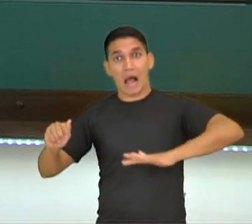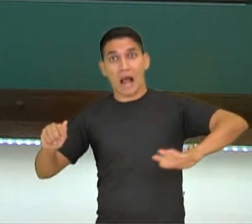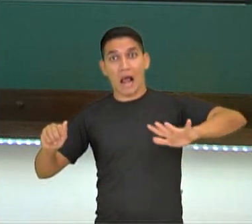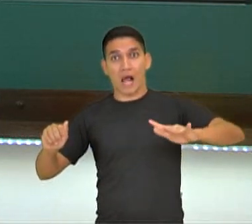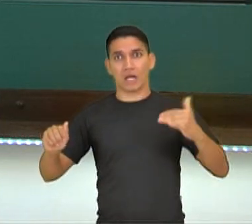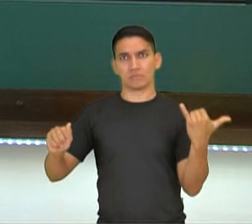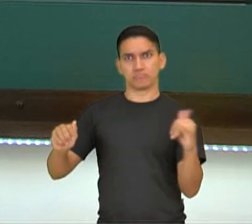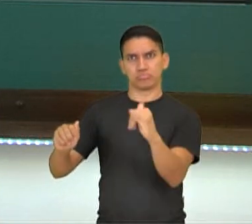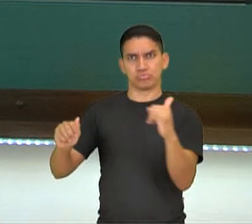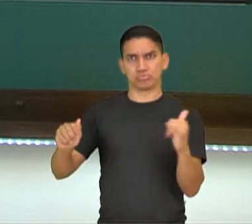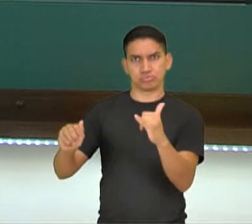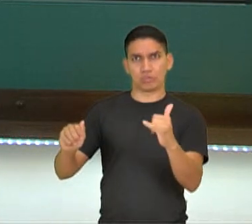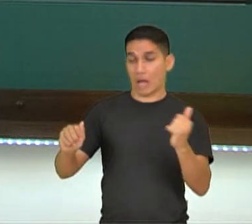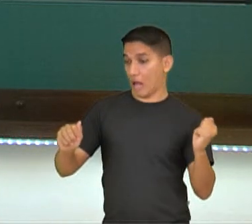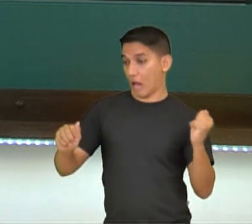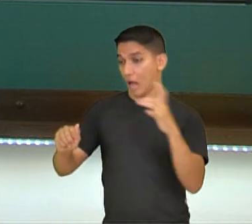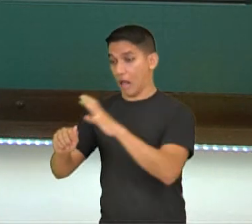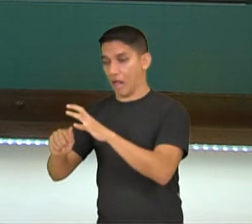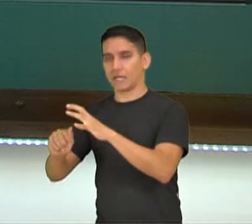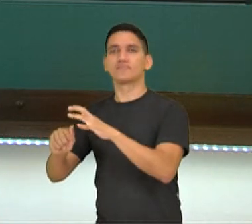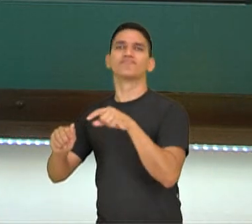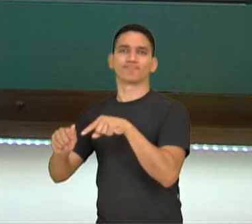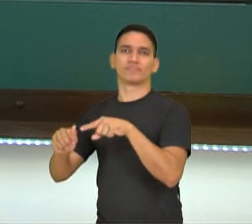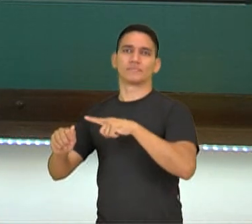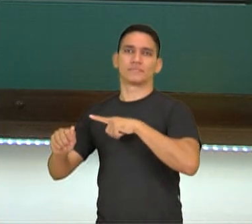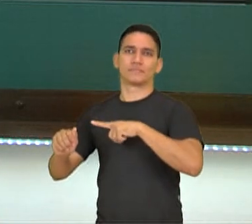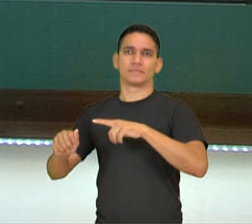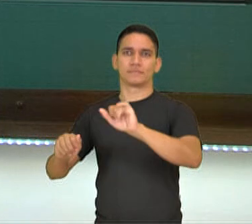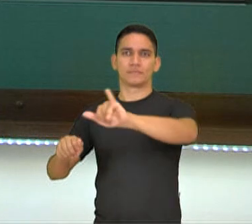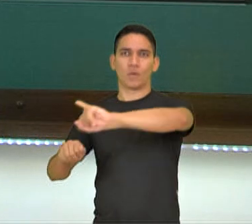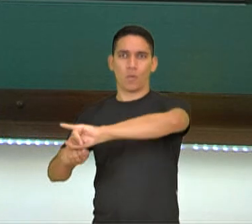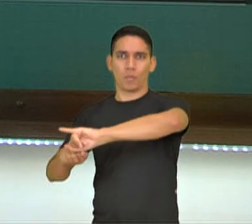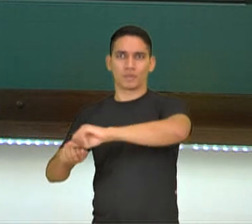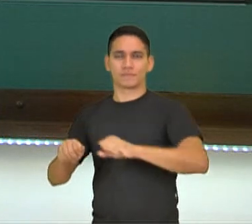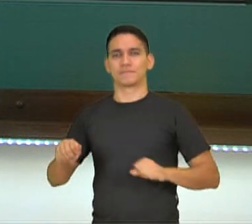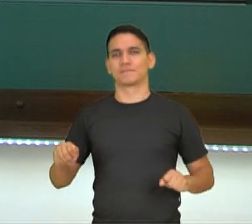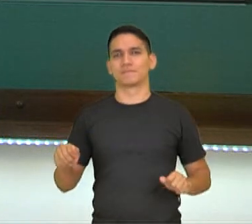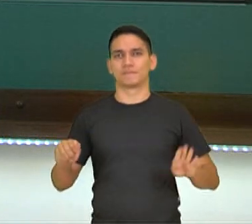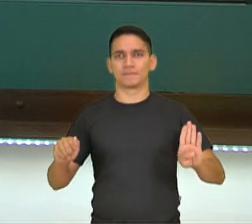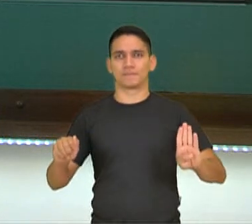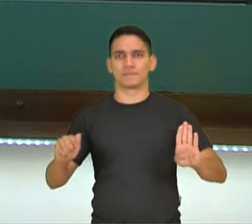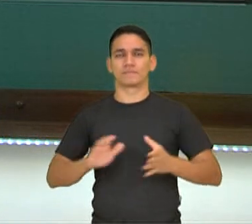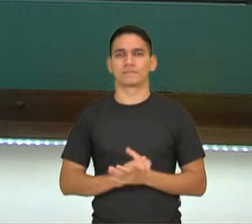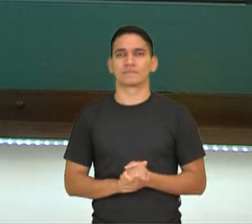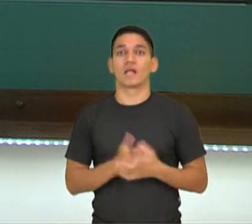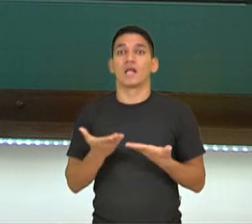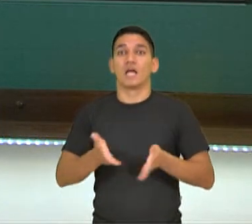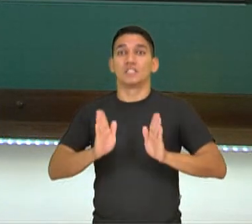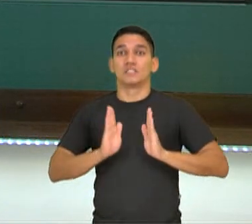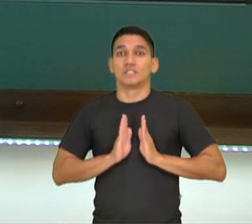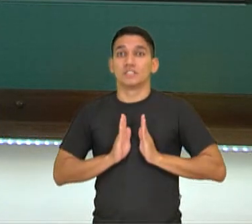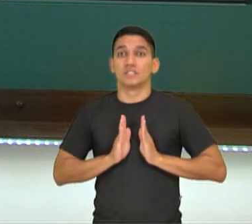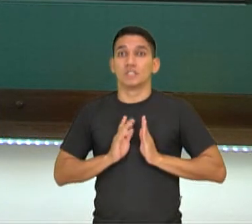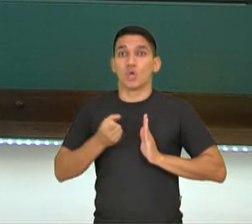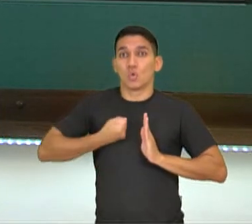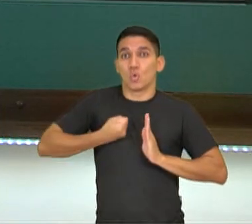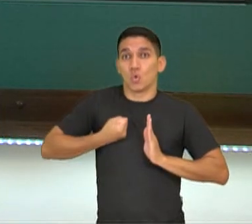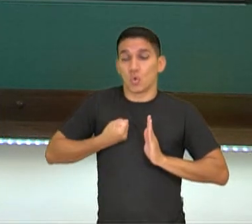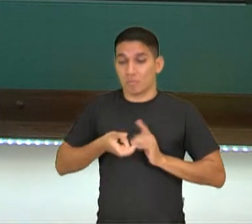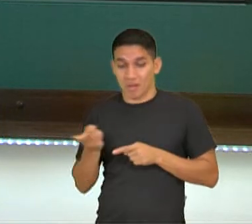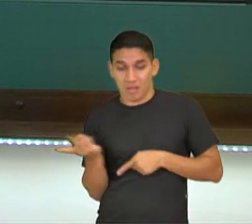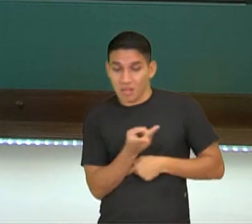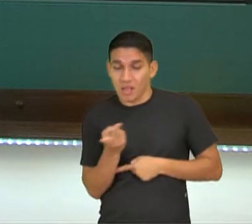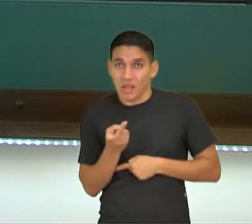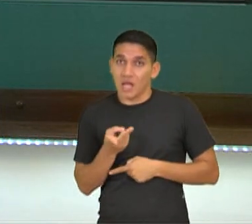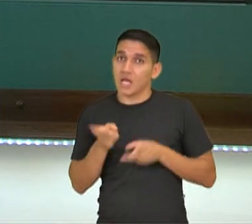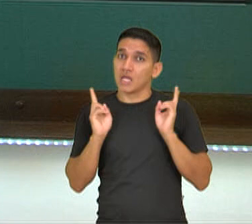provoca a força B sobre a carga A. Ok? E o módulo das forças trocadas são iguais, não esquece disso.